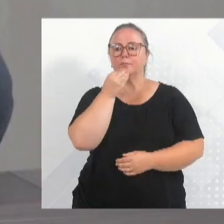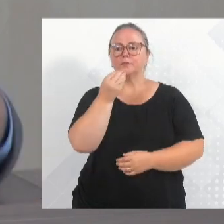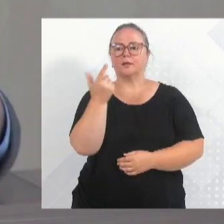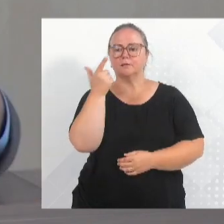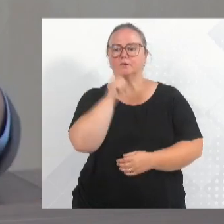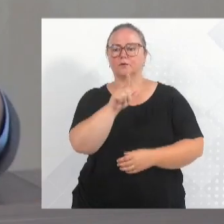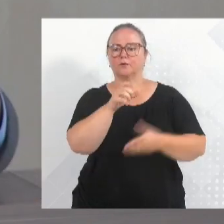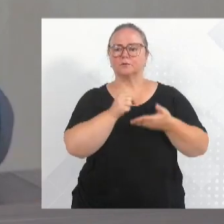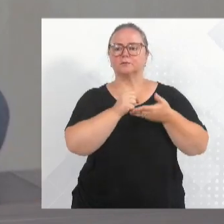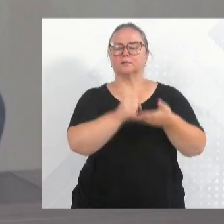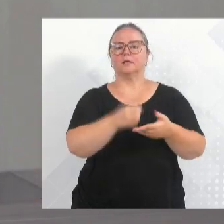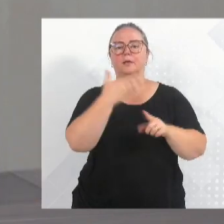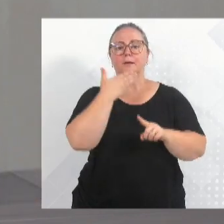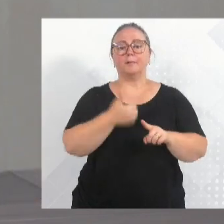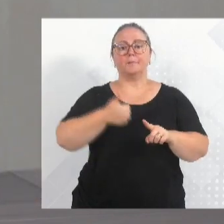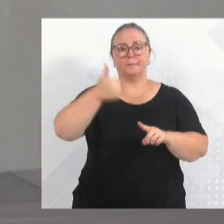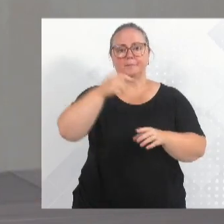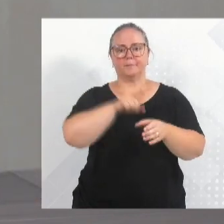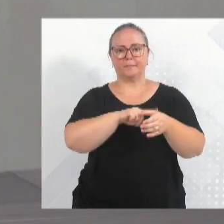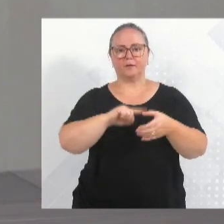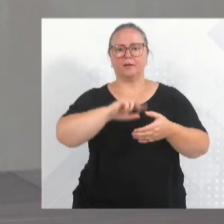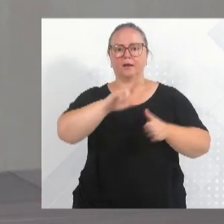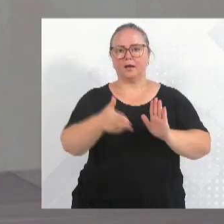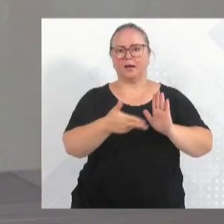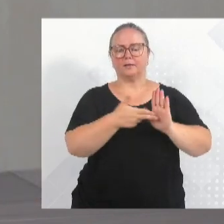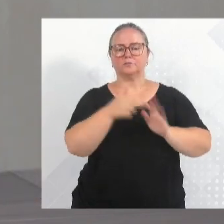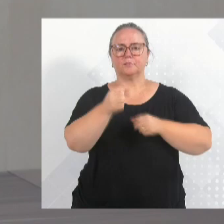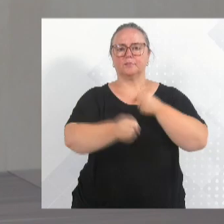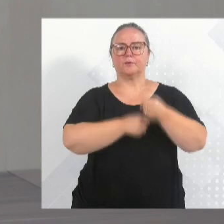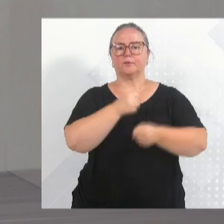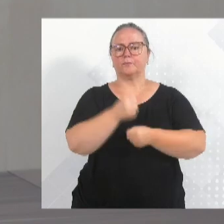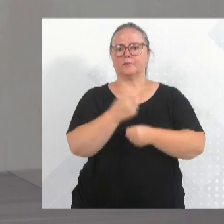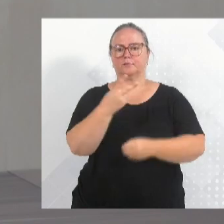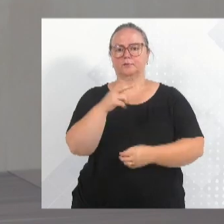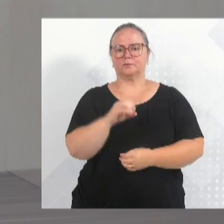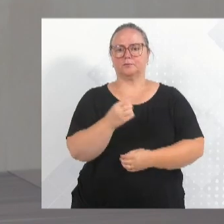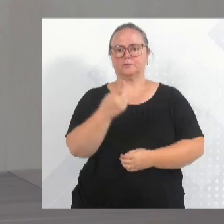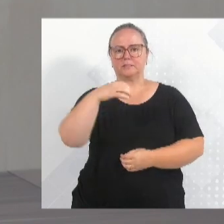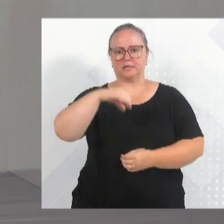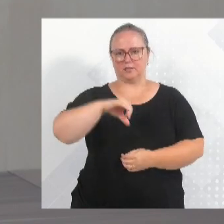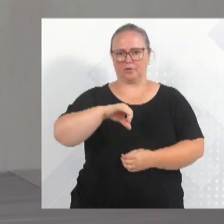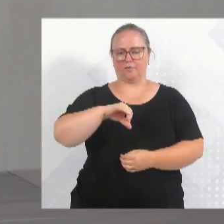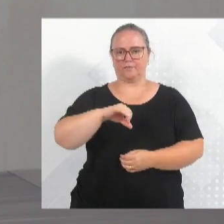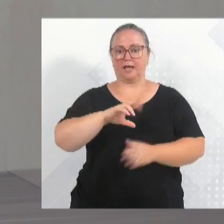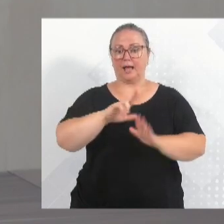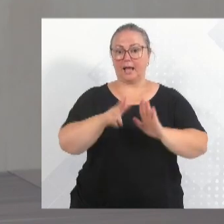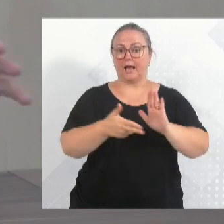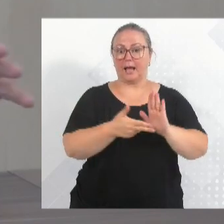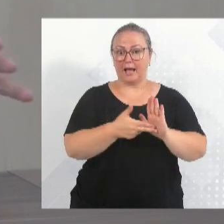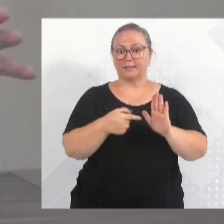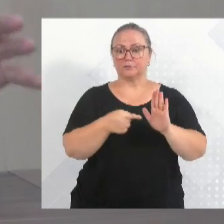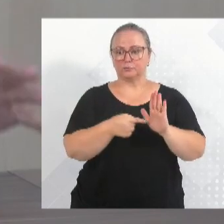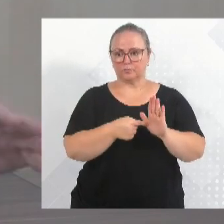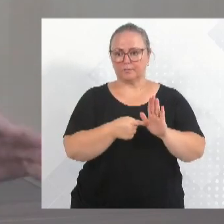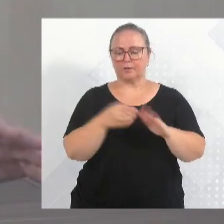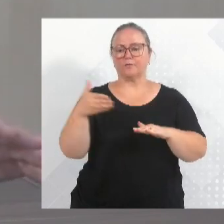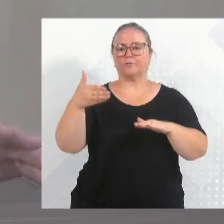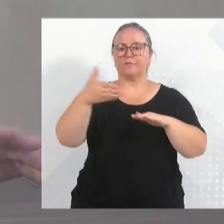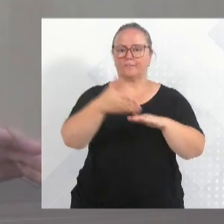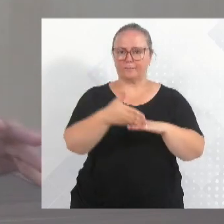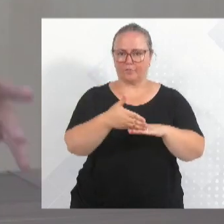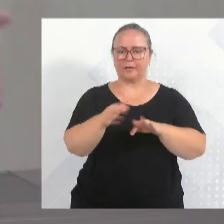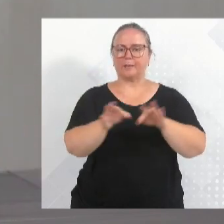com melhoria na cidade, e aí assumimos o SAMAI 2019. Quando a gente assumiu o SAMAI 2019, nós fomos lá no Plano Municipal